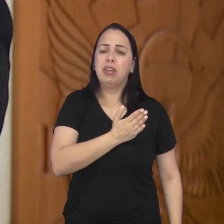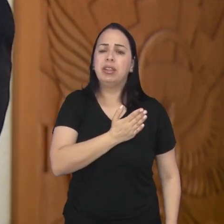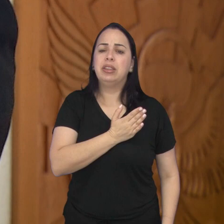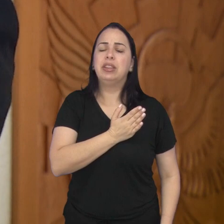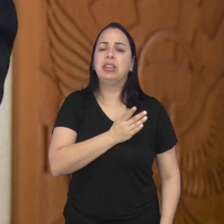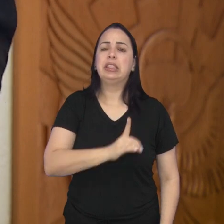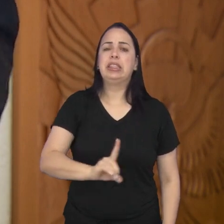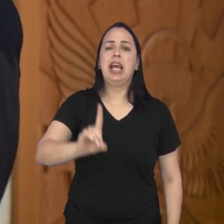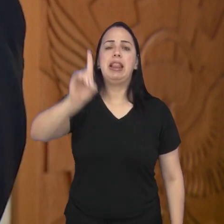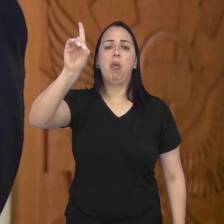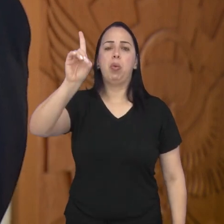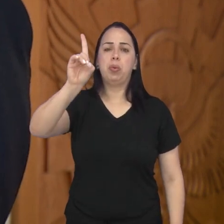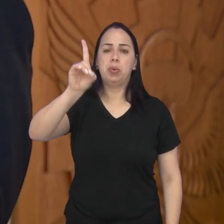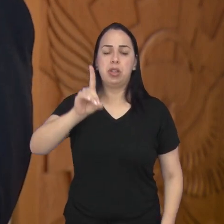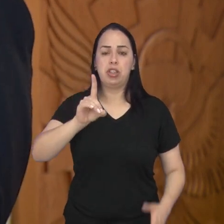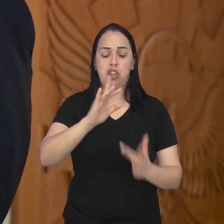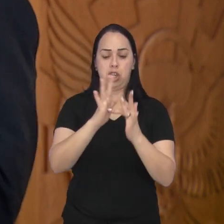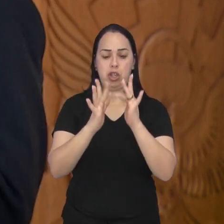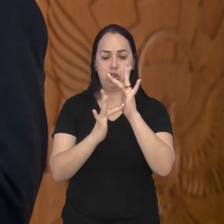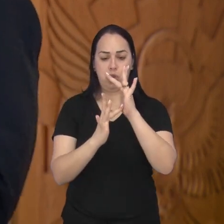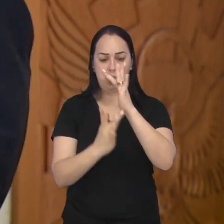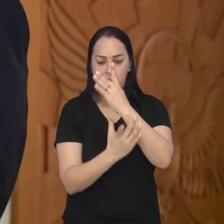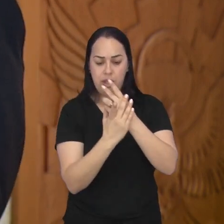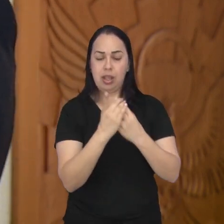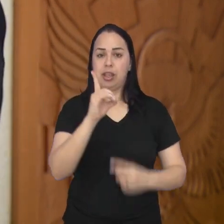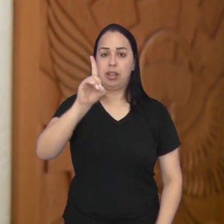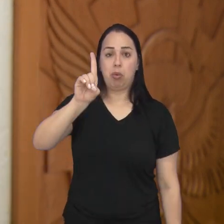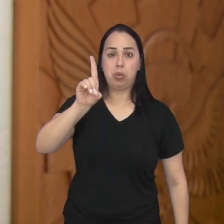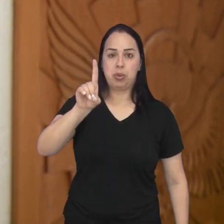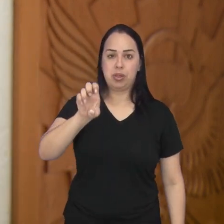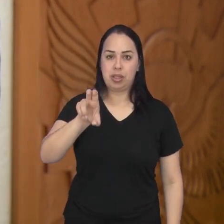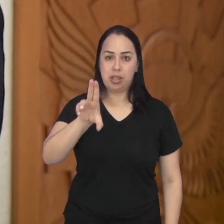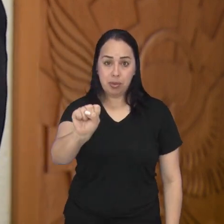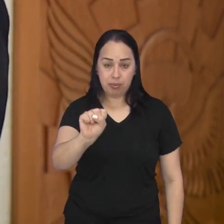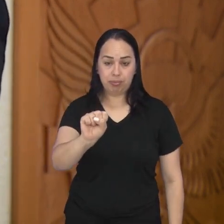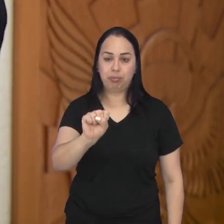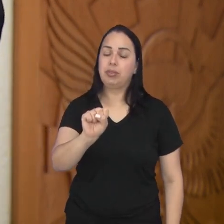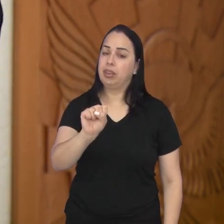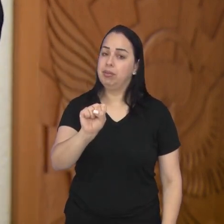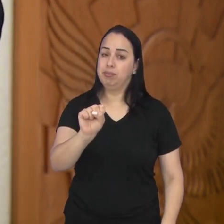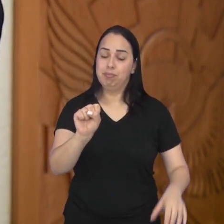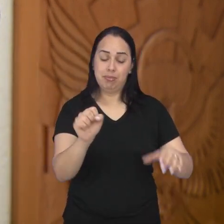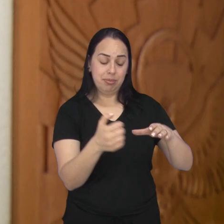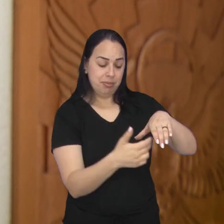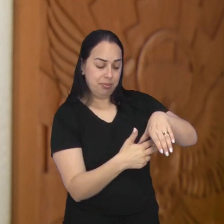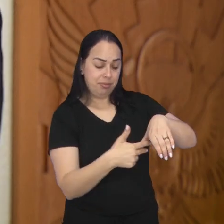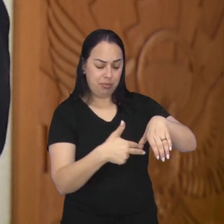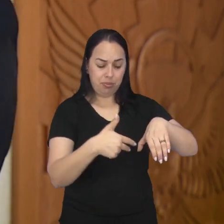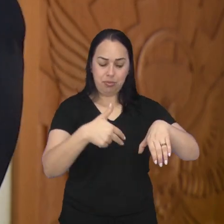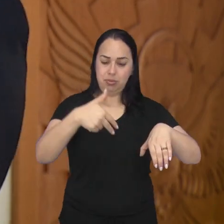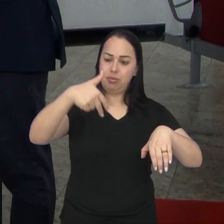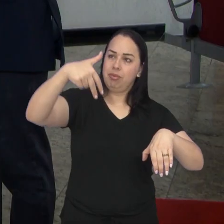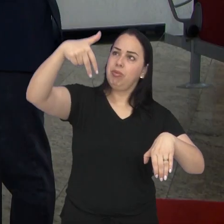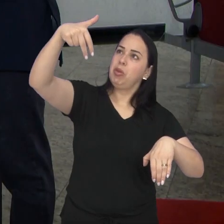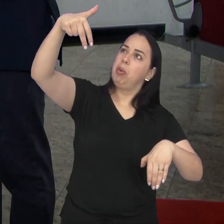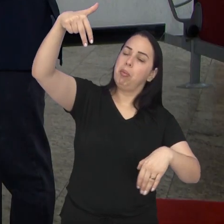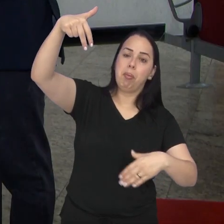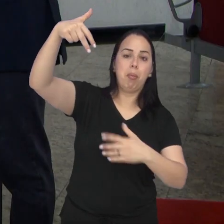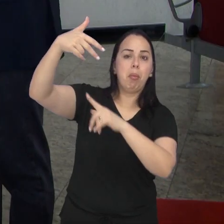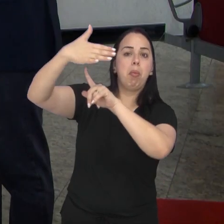que ele é Deus. Jesus é Deus. É a ressurreição dele